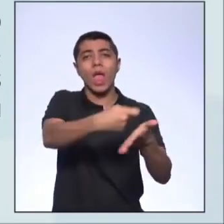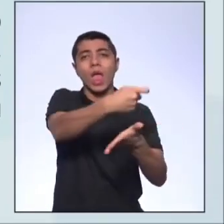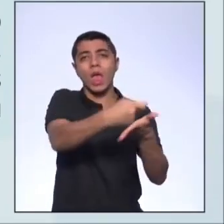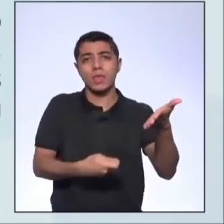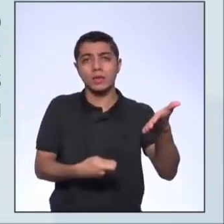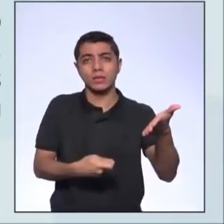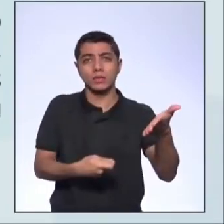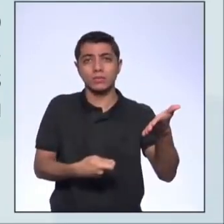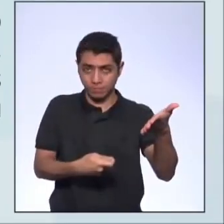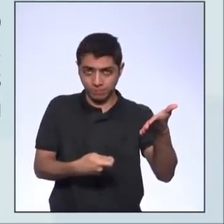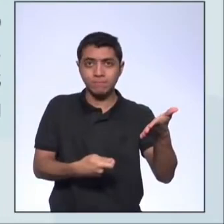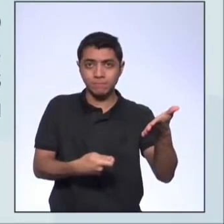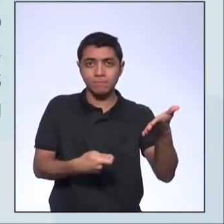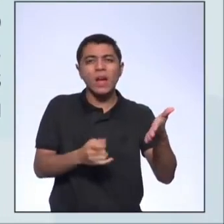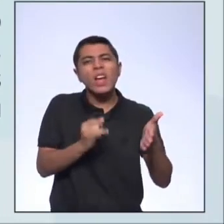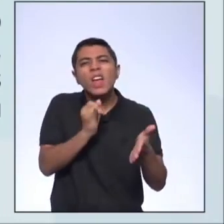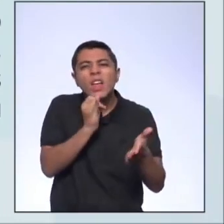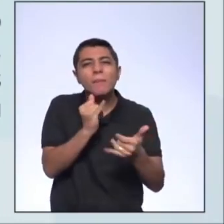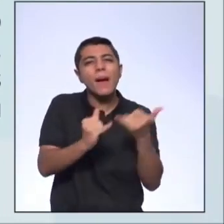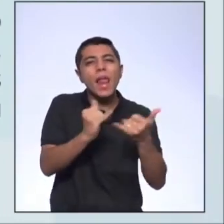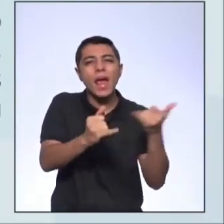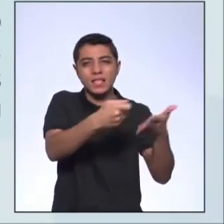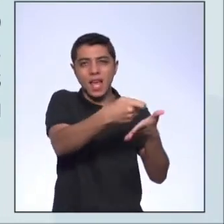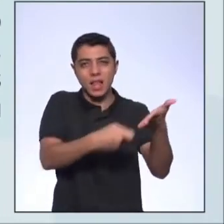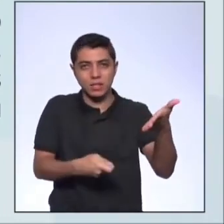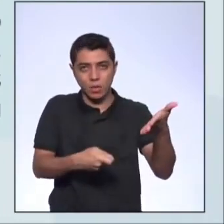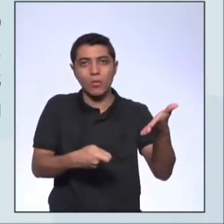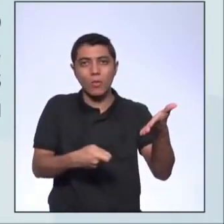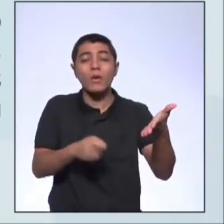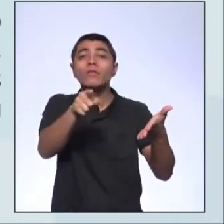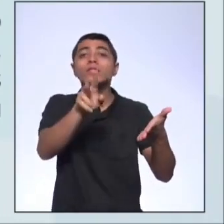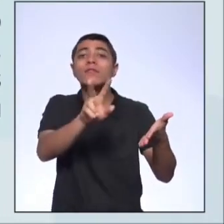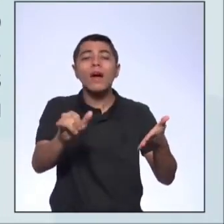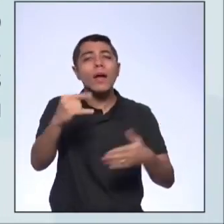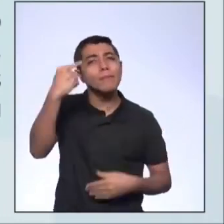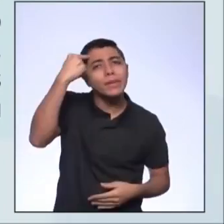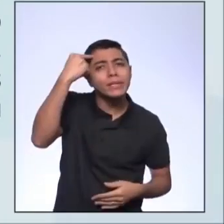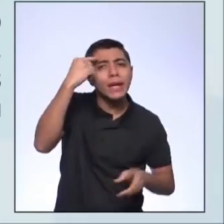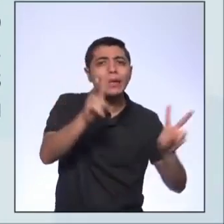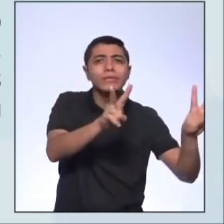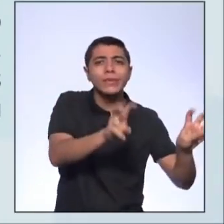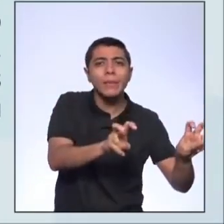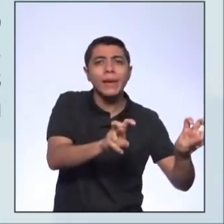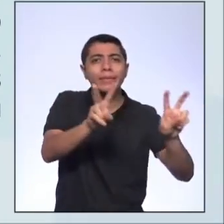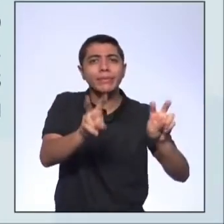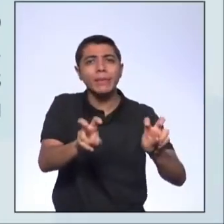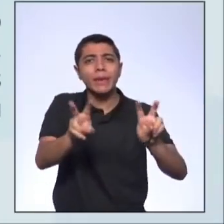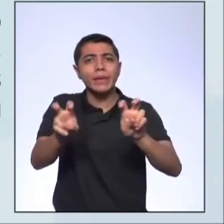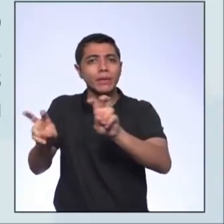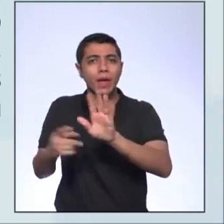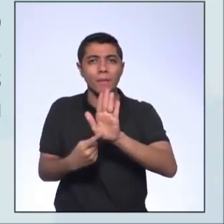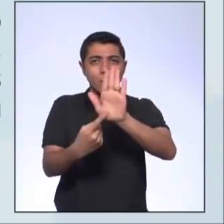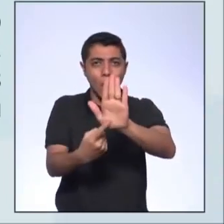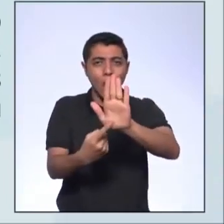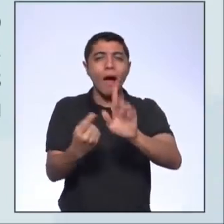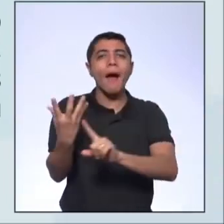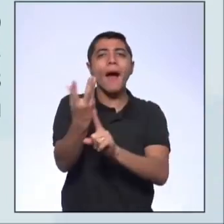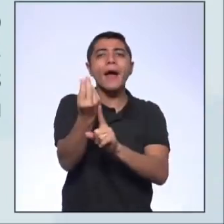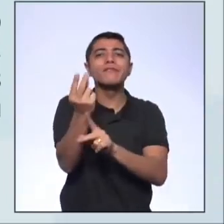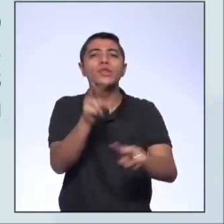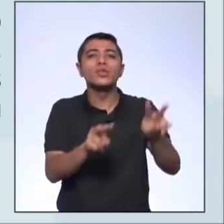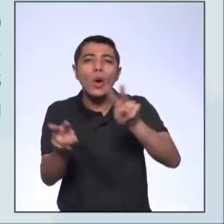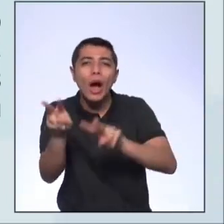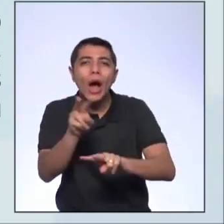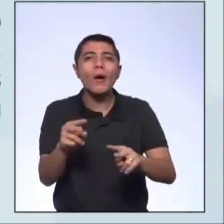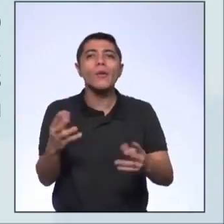vocês vão pensar justamente, né, nesses temas. Vocês vão pesquisar esses temas que aparecem aí, nas artes visuais. As instalações,